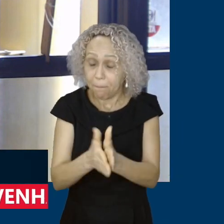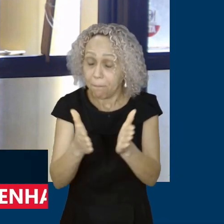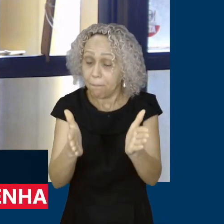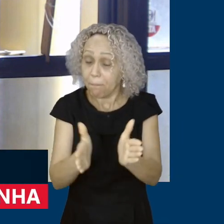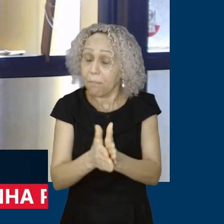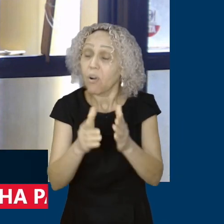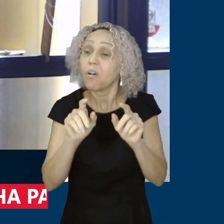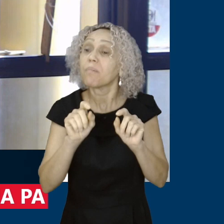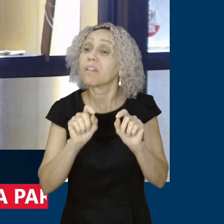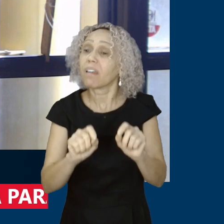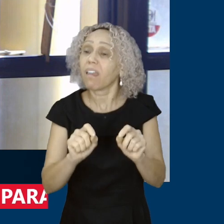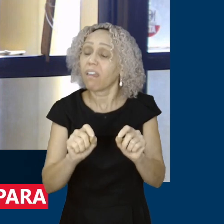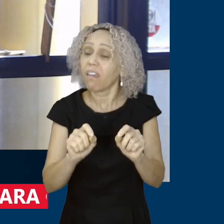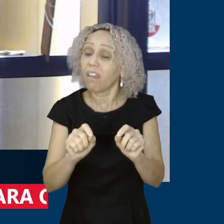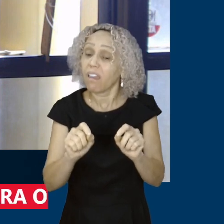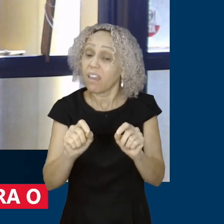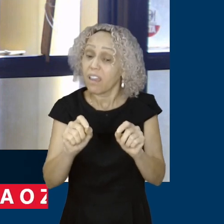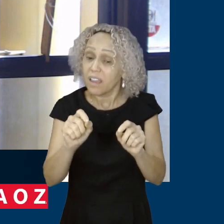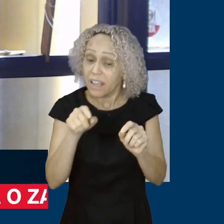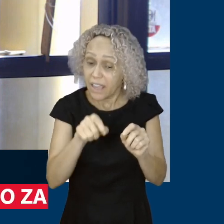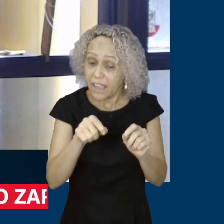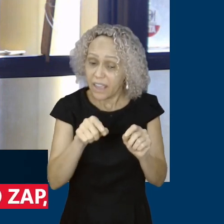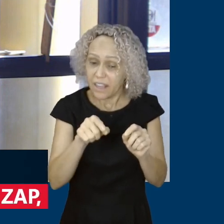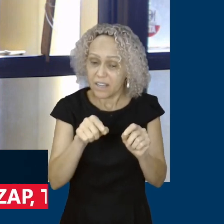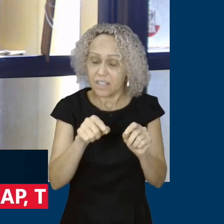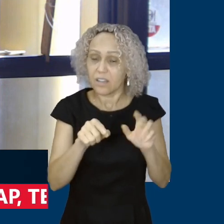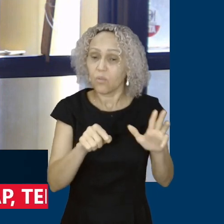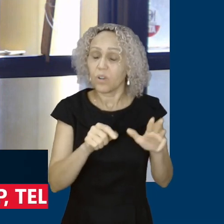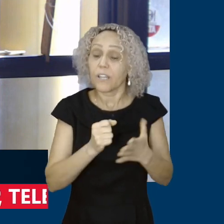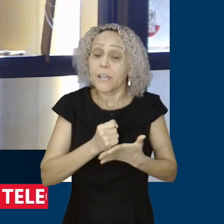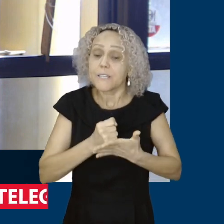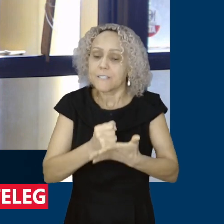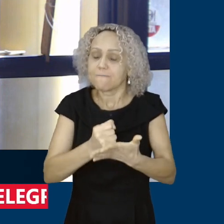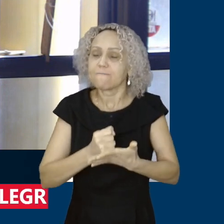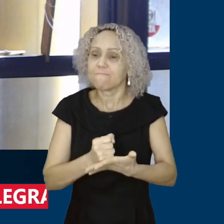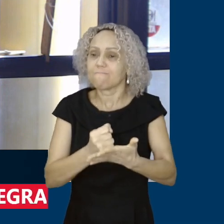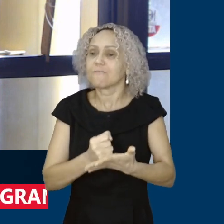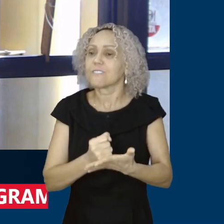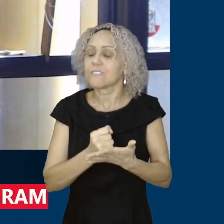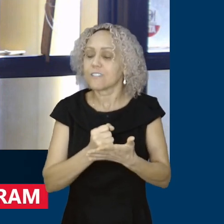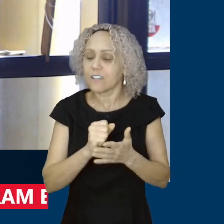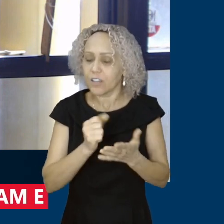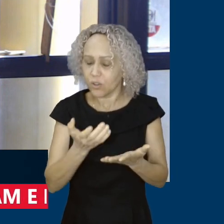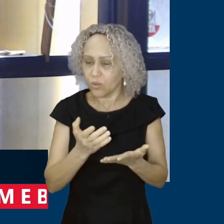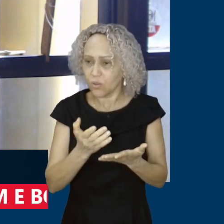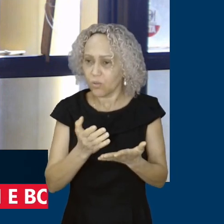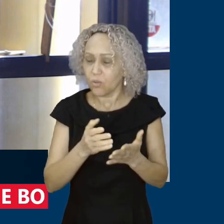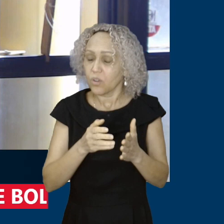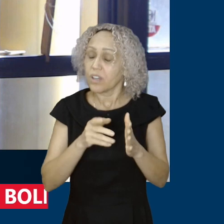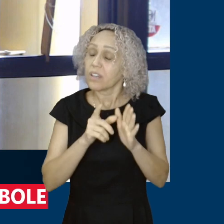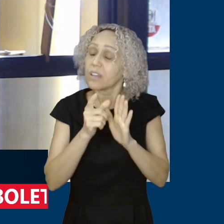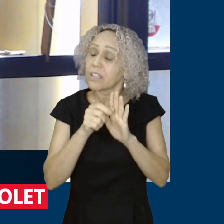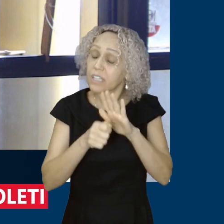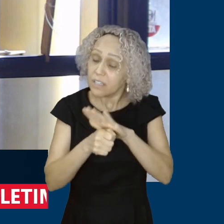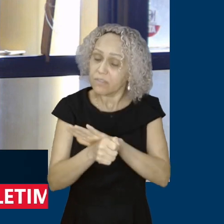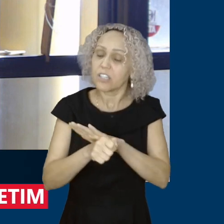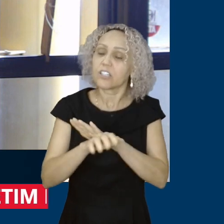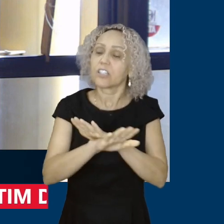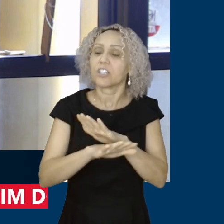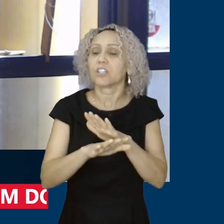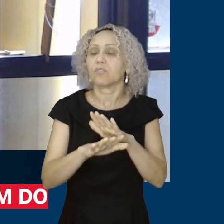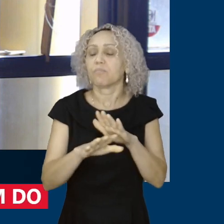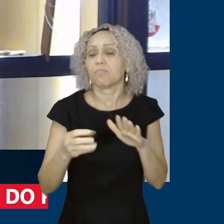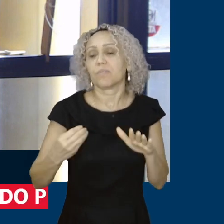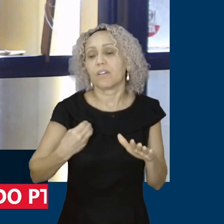porque enfrentar a crise climática também é uma oportunidade para o Brasil, né, que precisa de investimento em ciência e